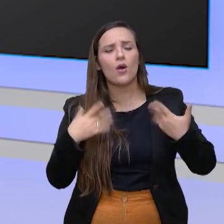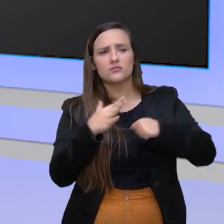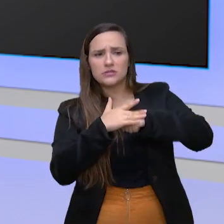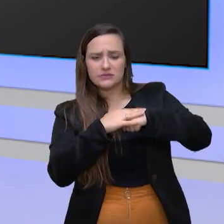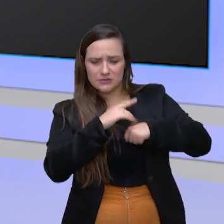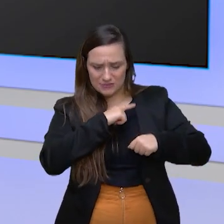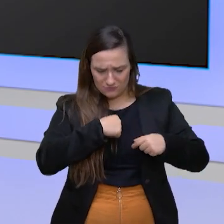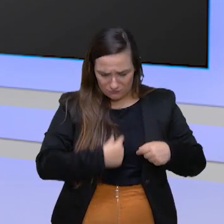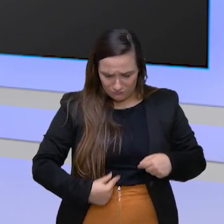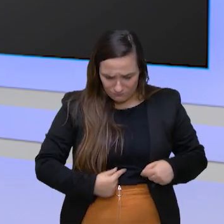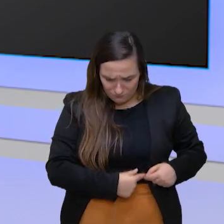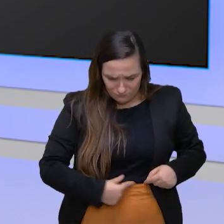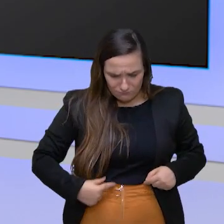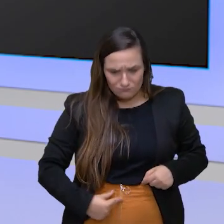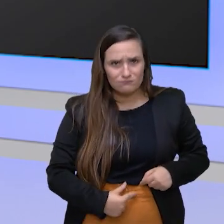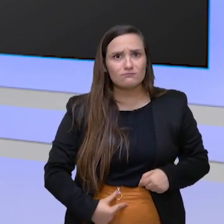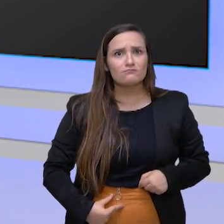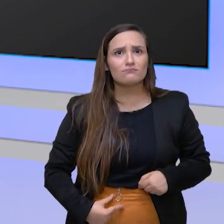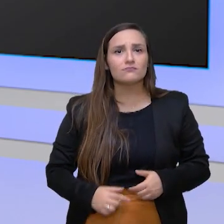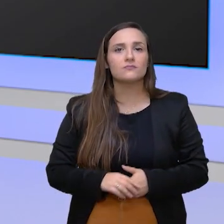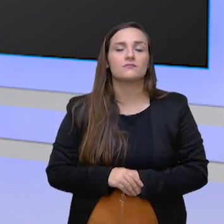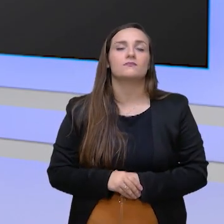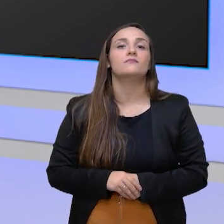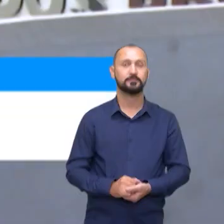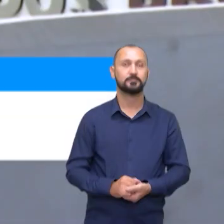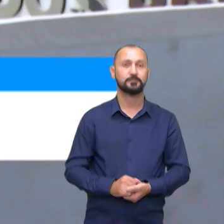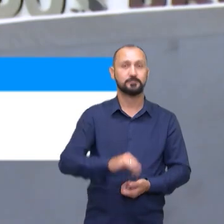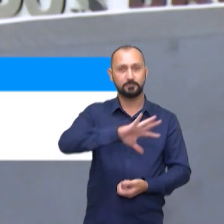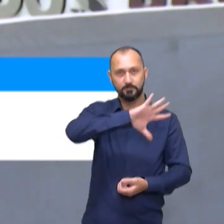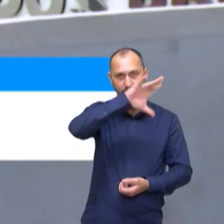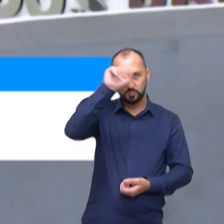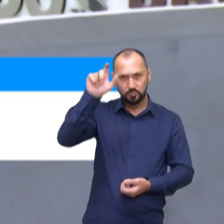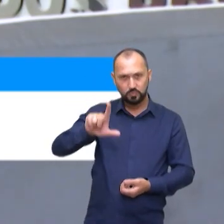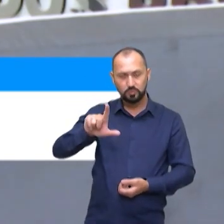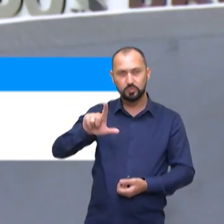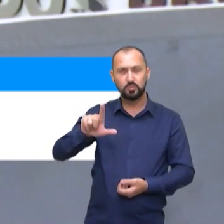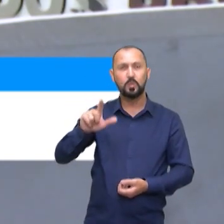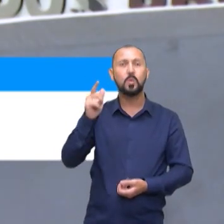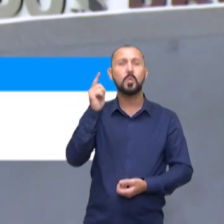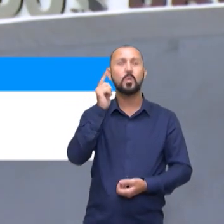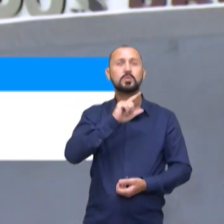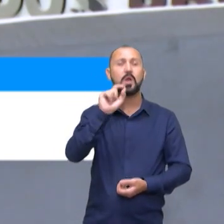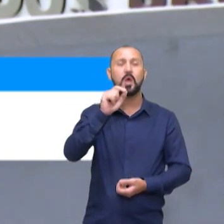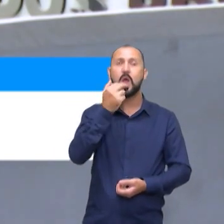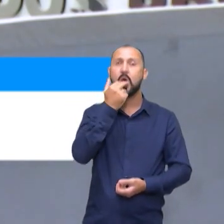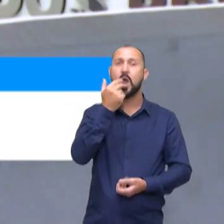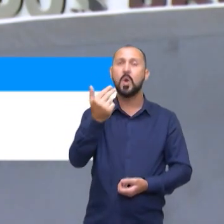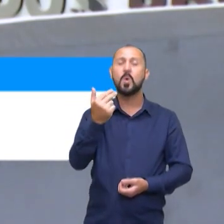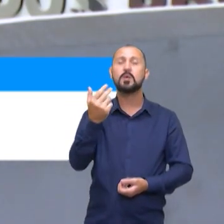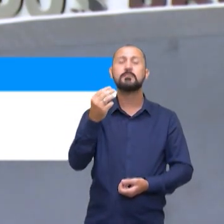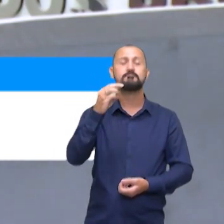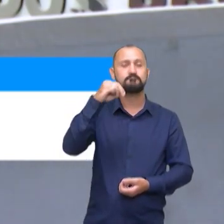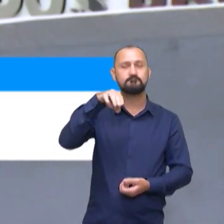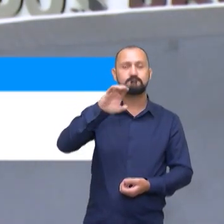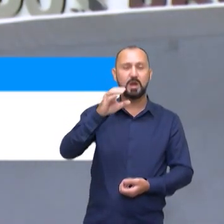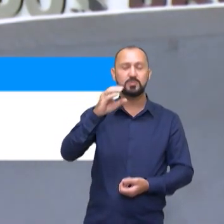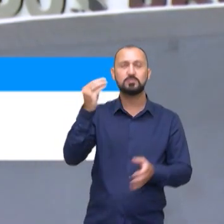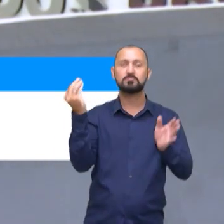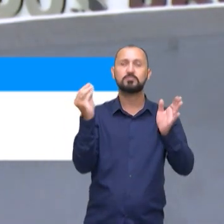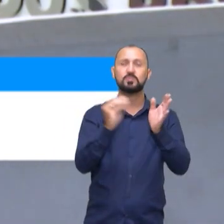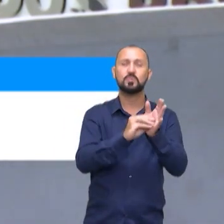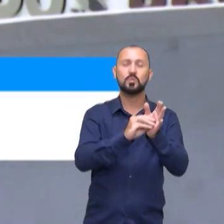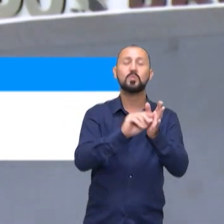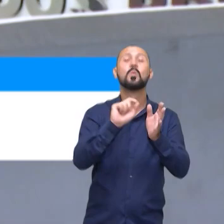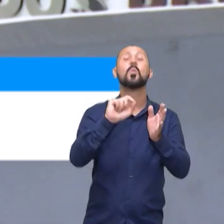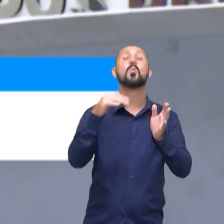doença, riscos e sintomas do câncer coloretal. Mato Grosso do Sul pode incluir mais uma cor ao mês de março, o azul